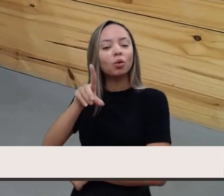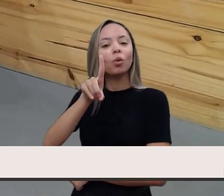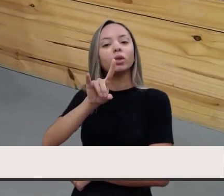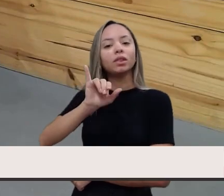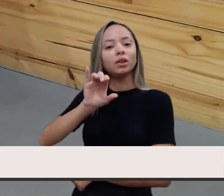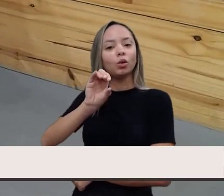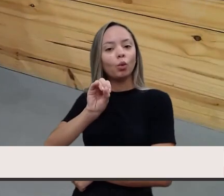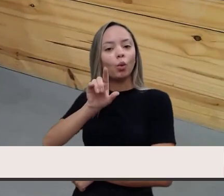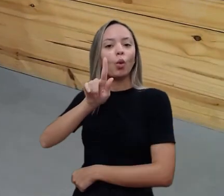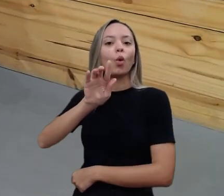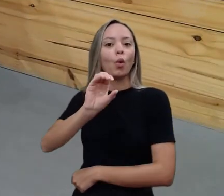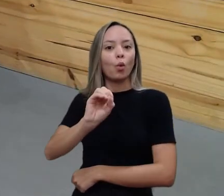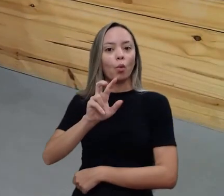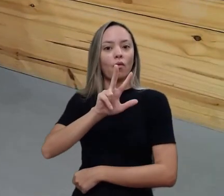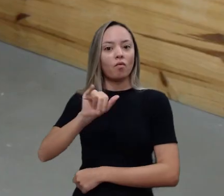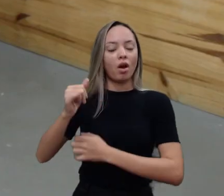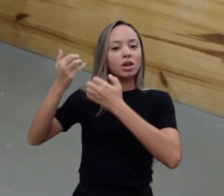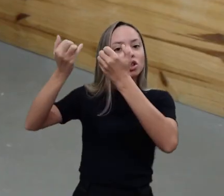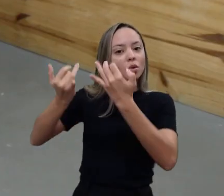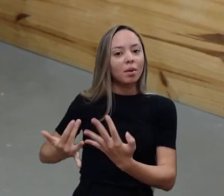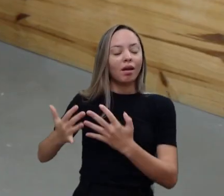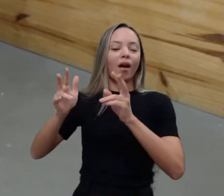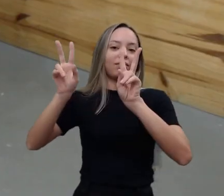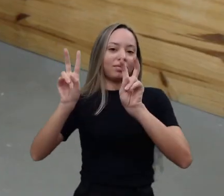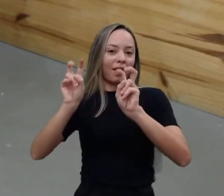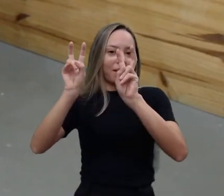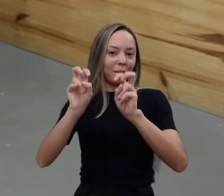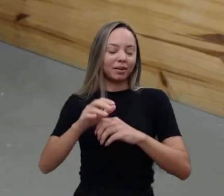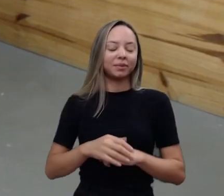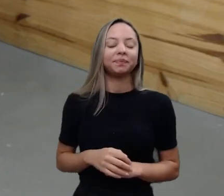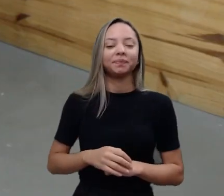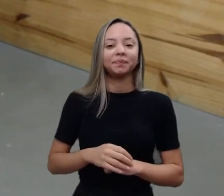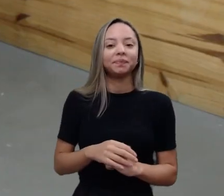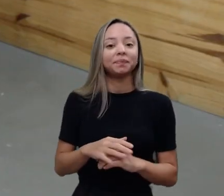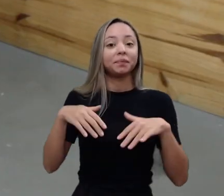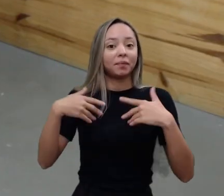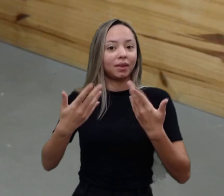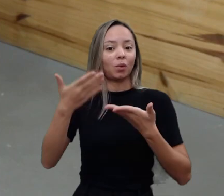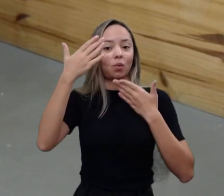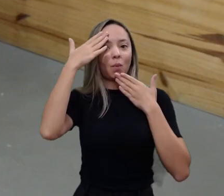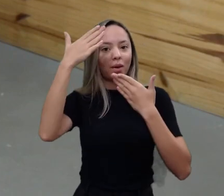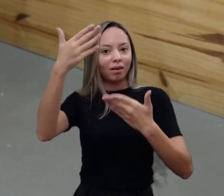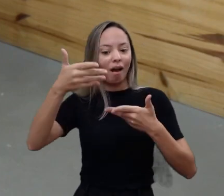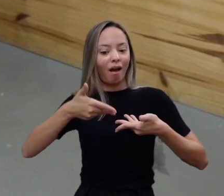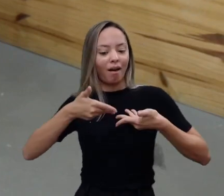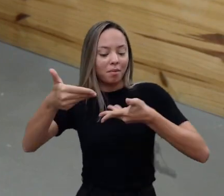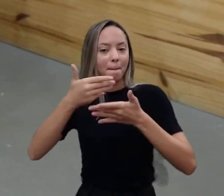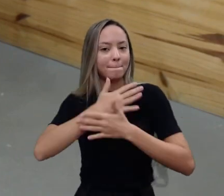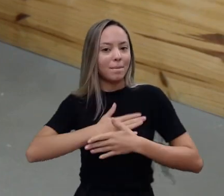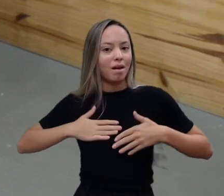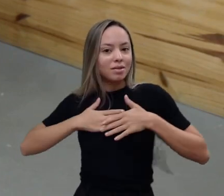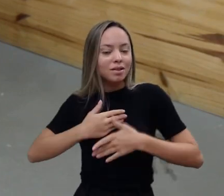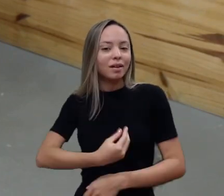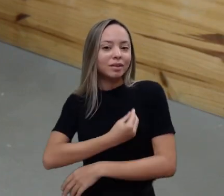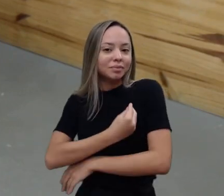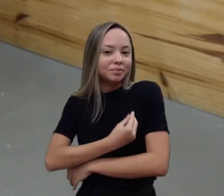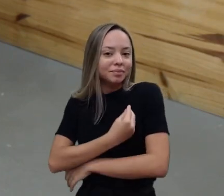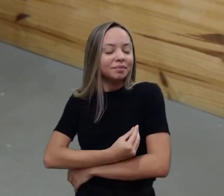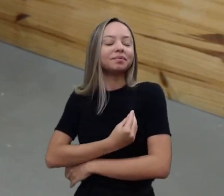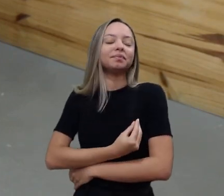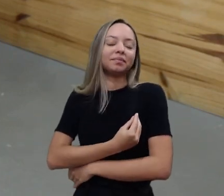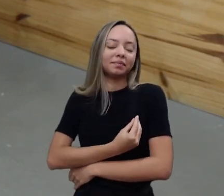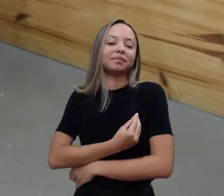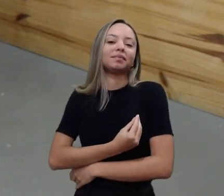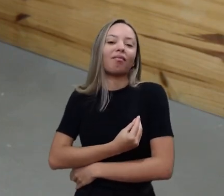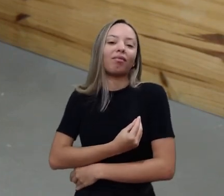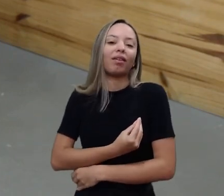Tudo bom, professor? Como é que o senhor está? Tudo bom, professor Rafael. É um prazer estar aqui. Obrigado pelo convite e poder estar aqui contribuindo, para o